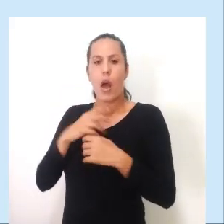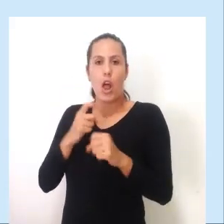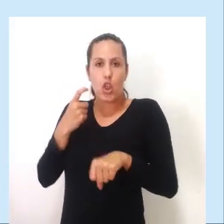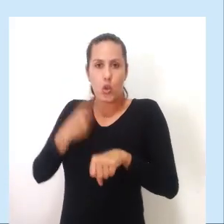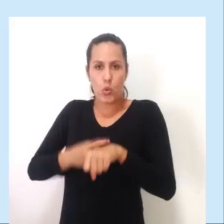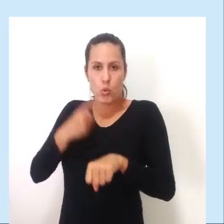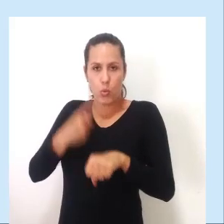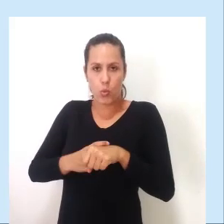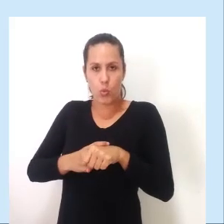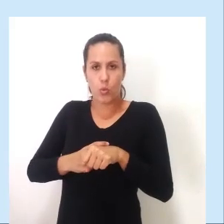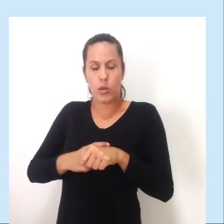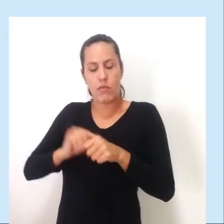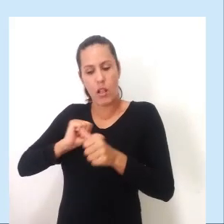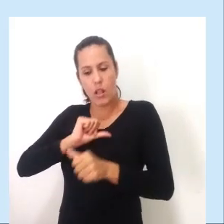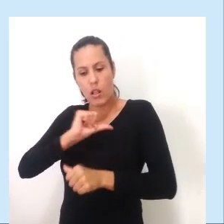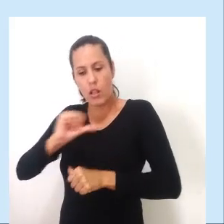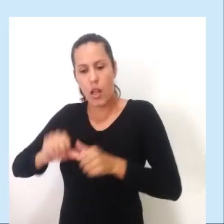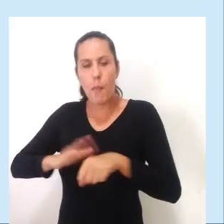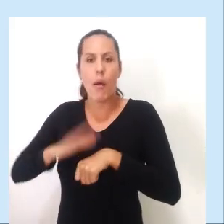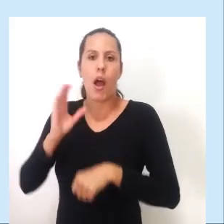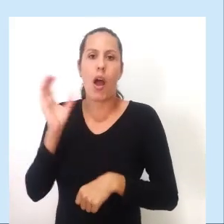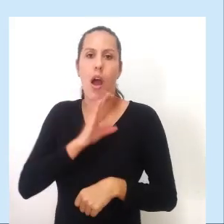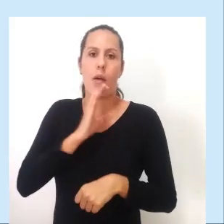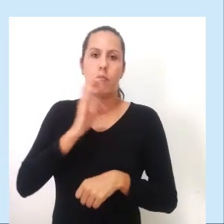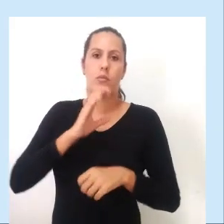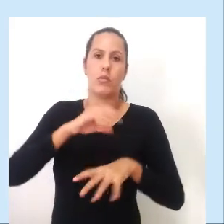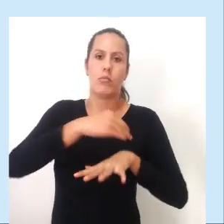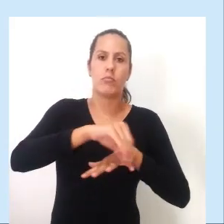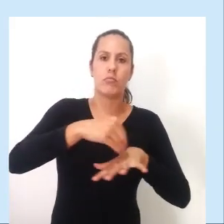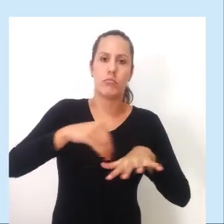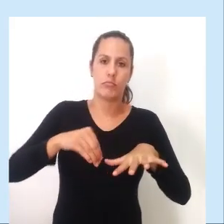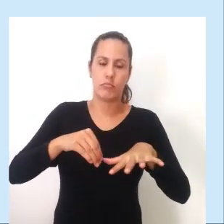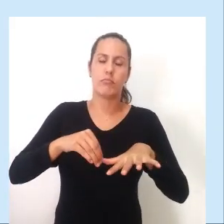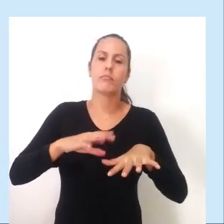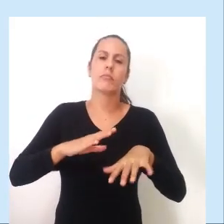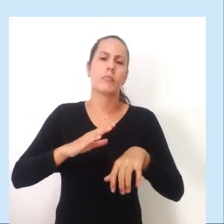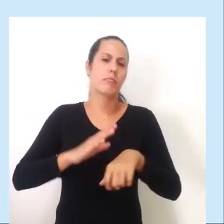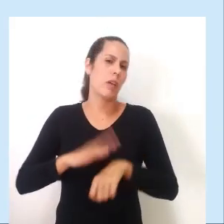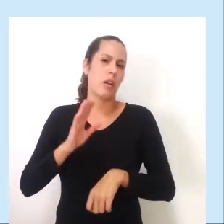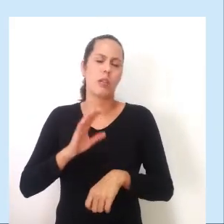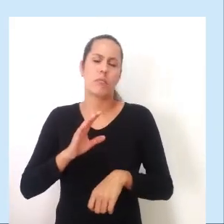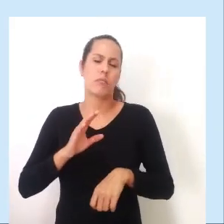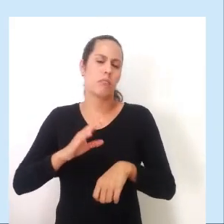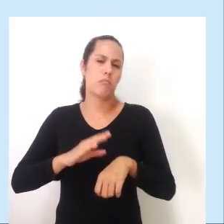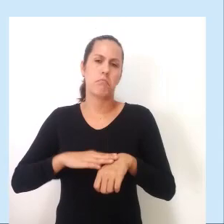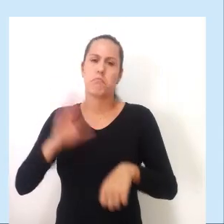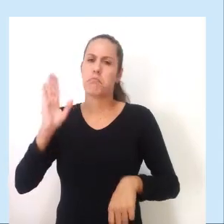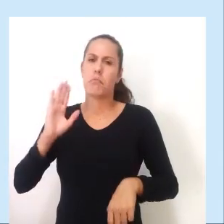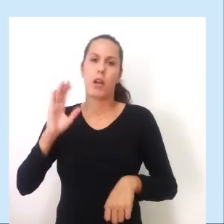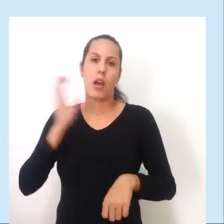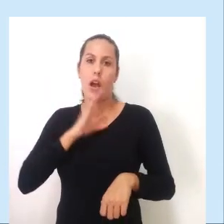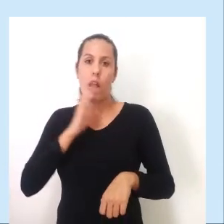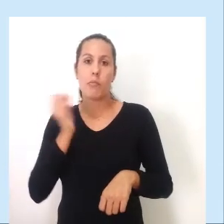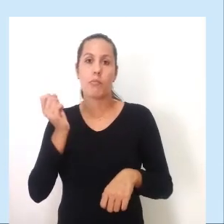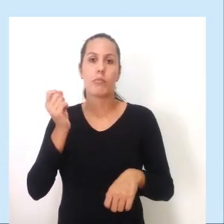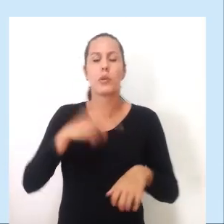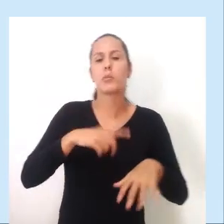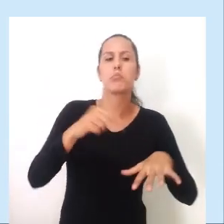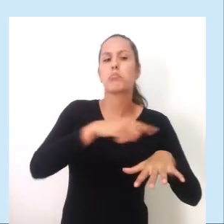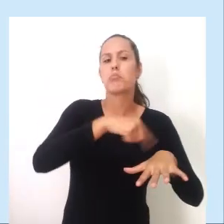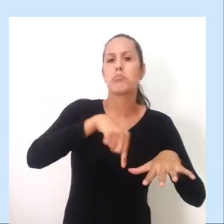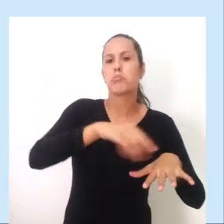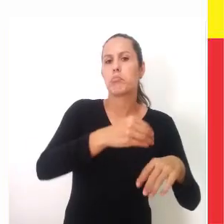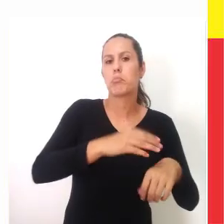se transformar mais rápido em fósseis. Tem maior probabilidade para formar um